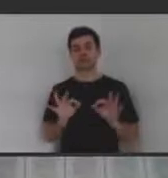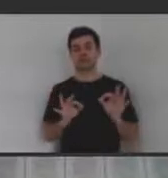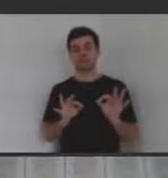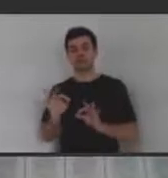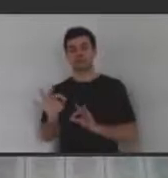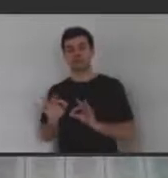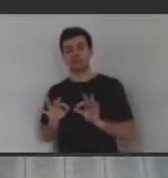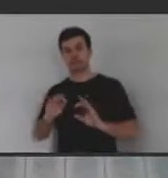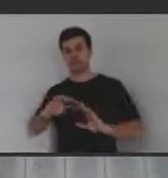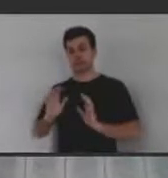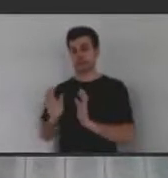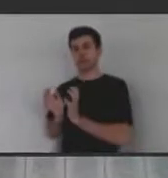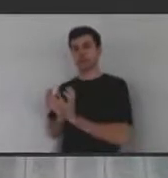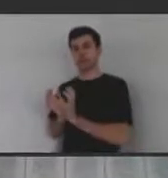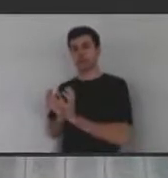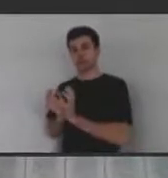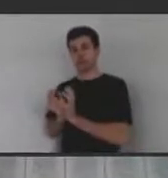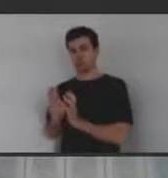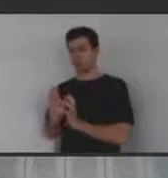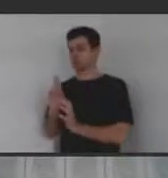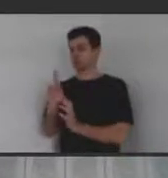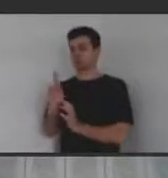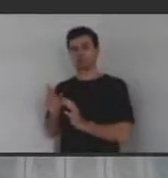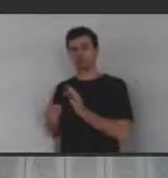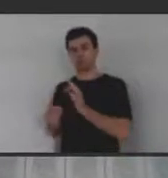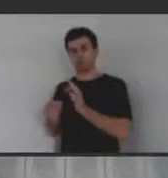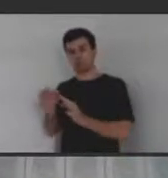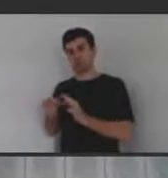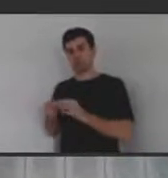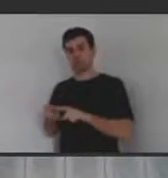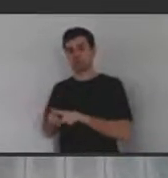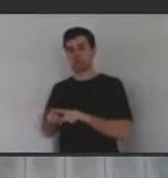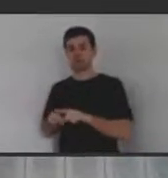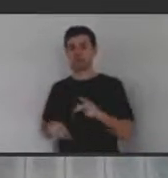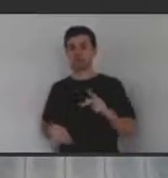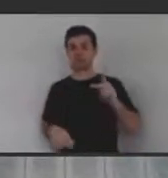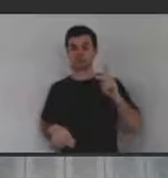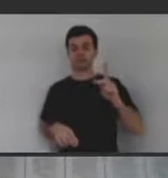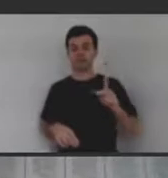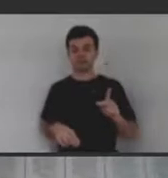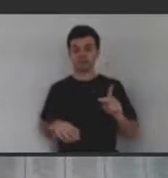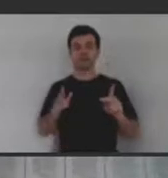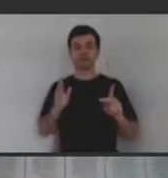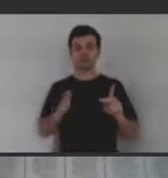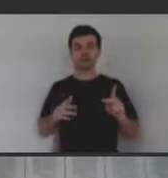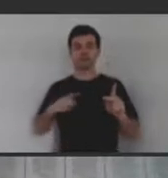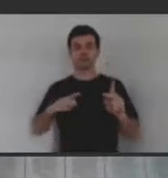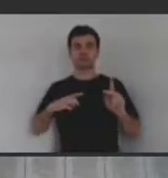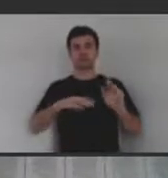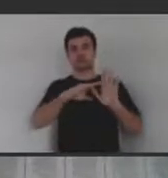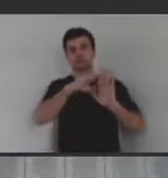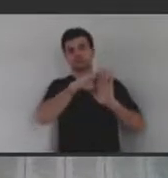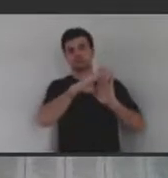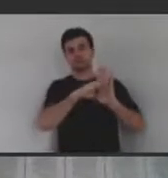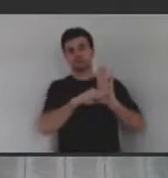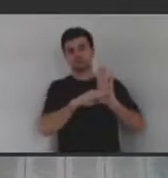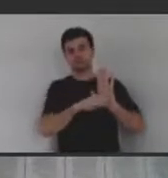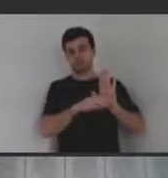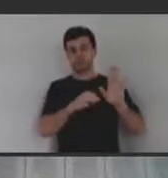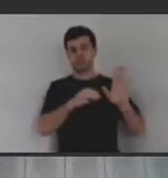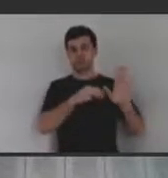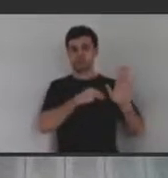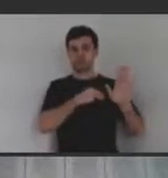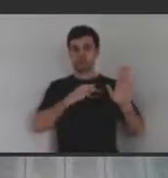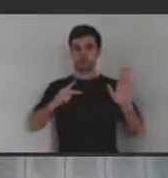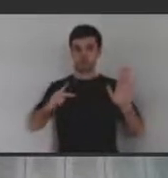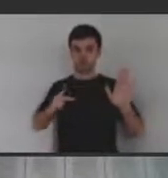corpo jurídico, e desta presidência, com base nas normativas do Ministério Público do Estado